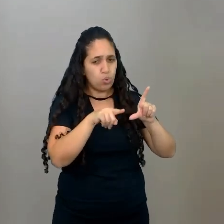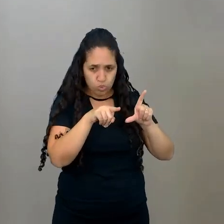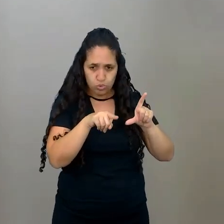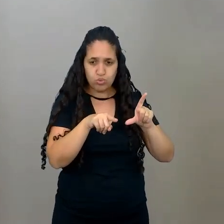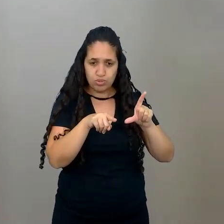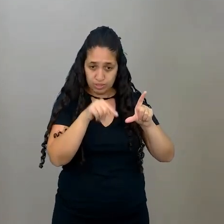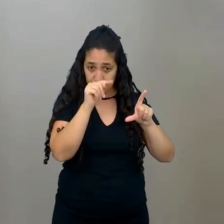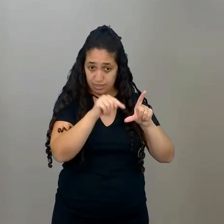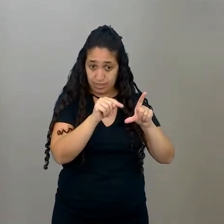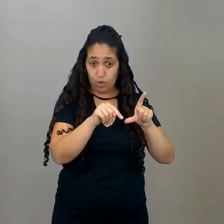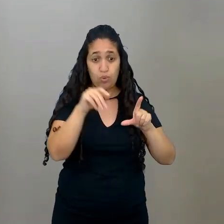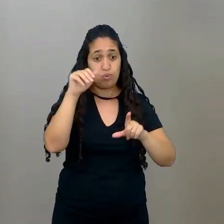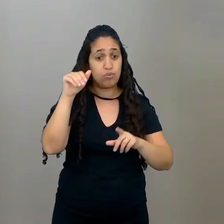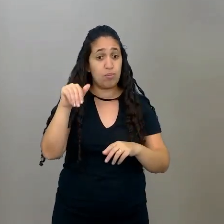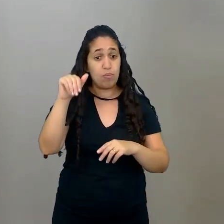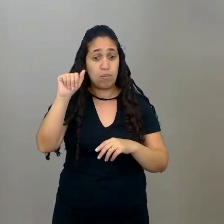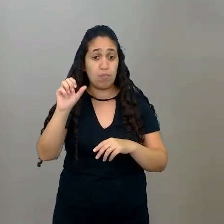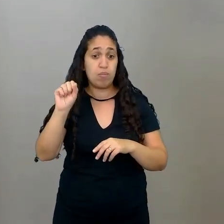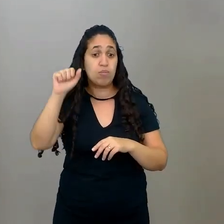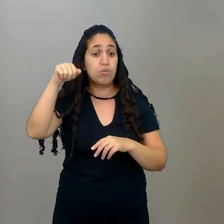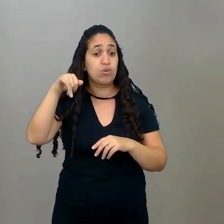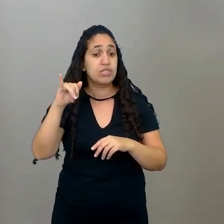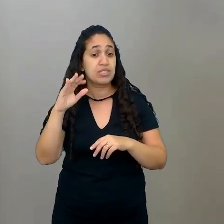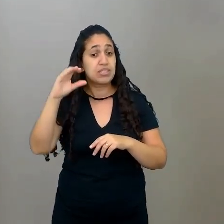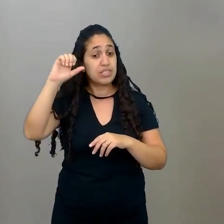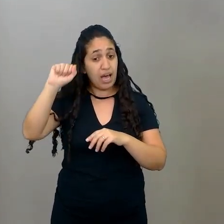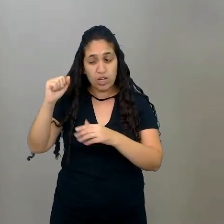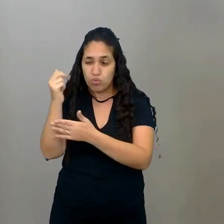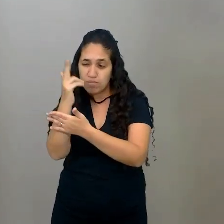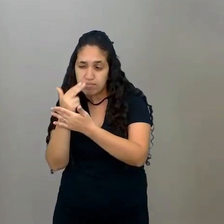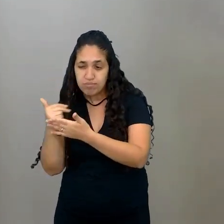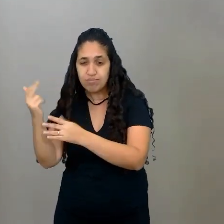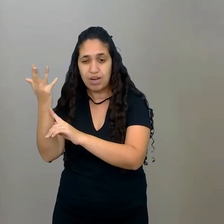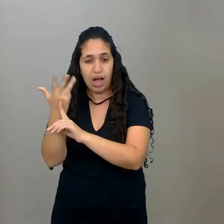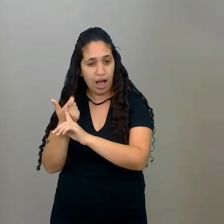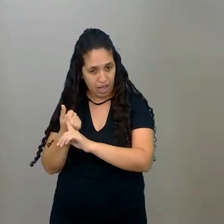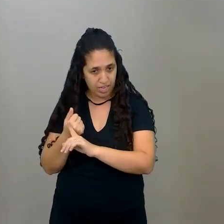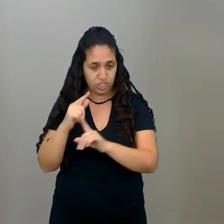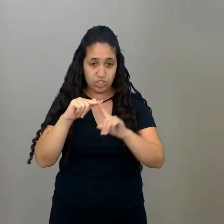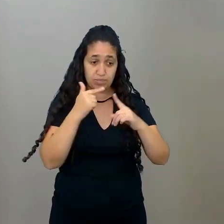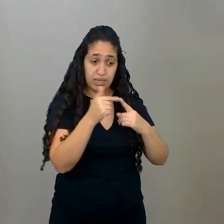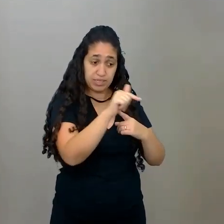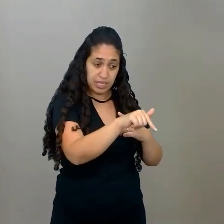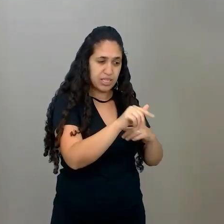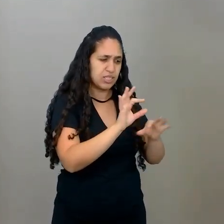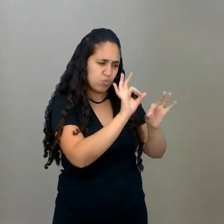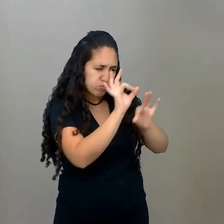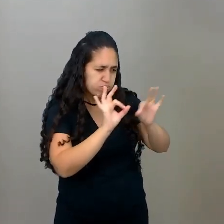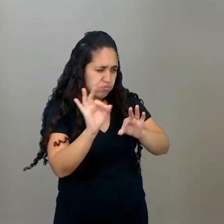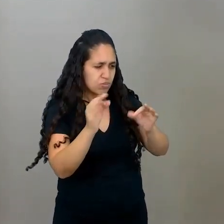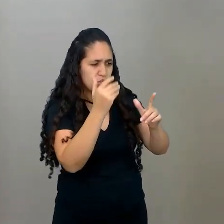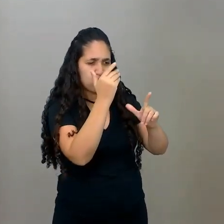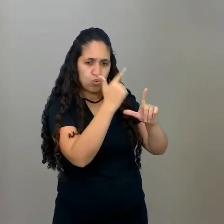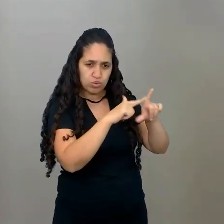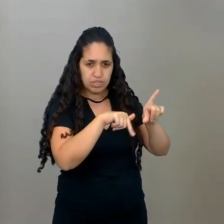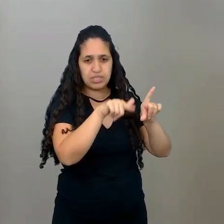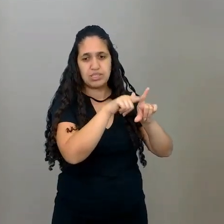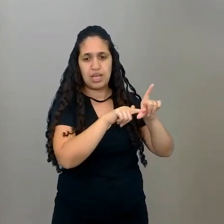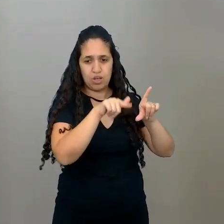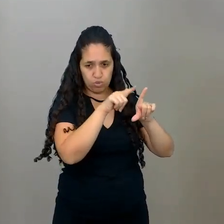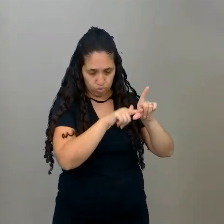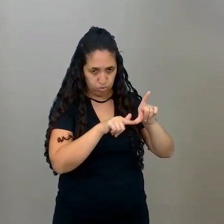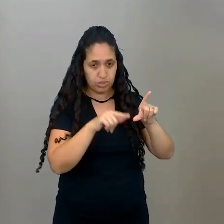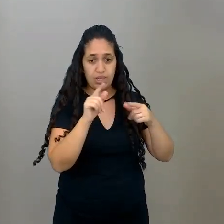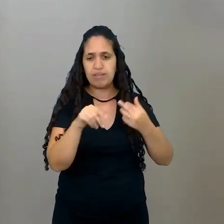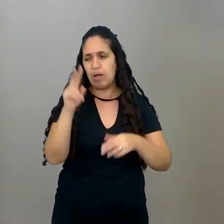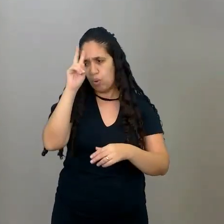Então, o mosaico é uma coisa mais artística. Já o ladrilhamento, obrigatoriamente, a gente tem que utilizar esses ângulos. Então, quando a gente falar em mosaico, já lembra para